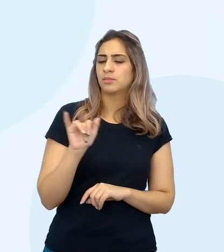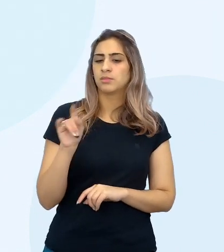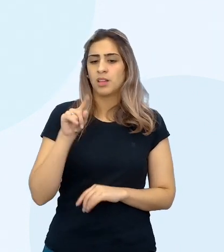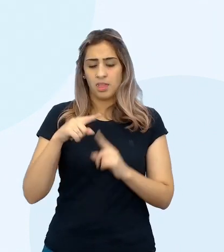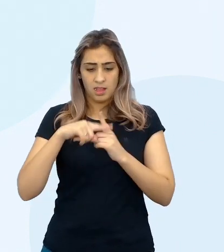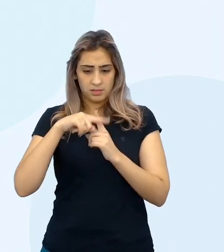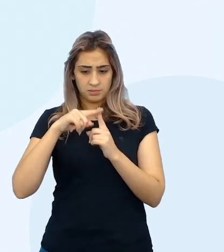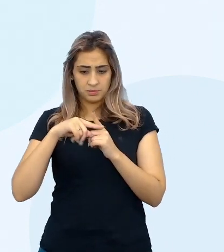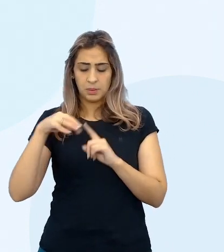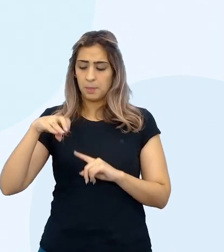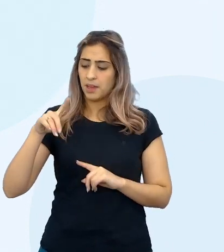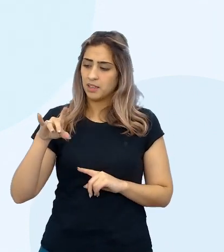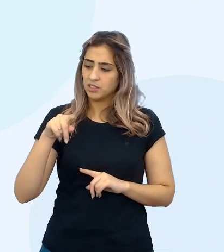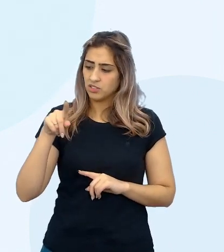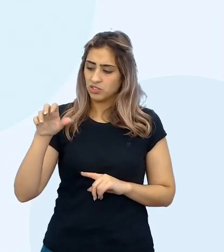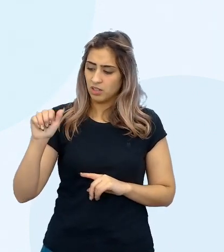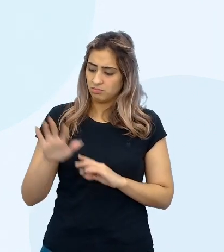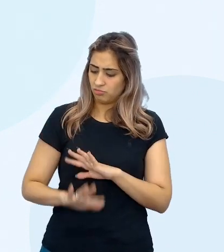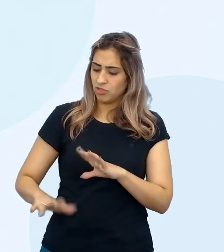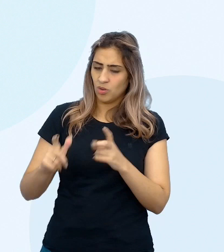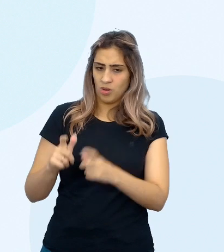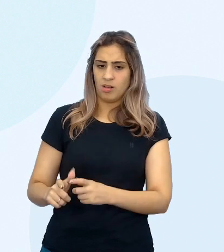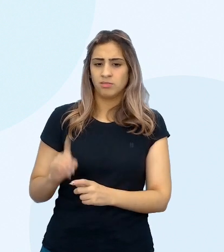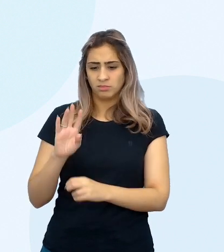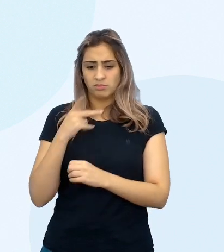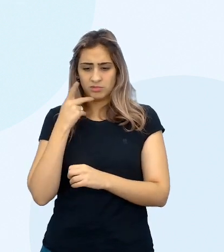a temperatura média diária. Então, como você